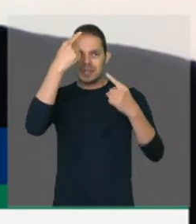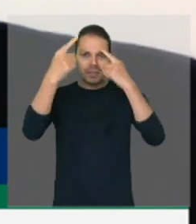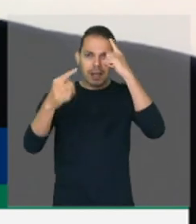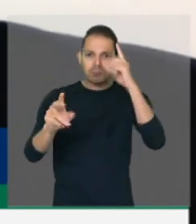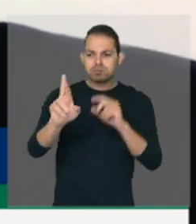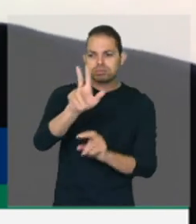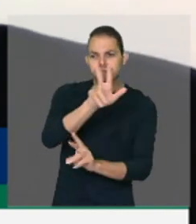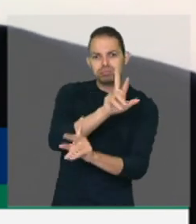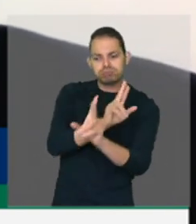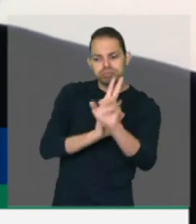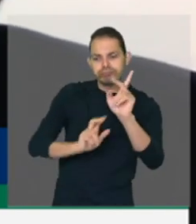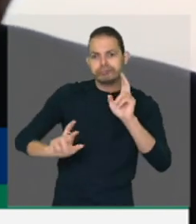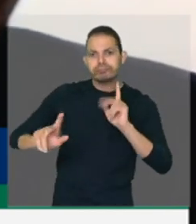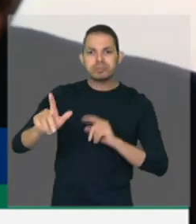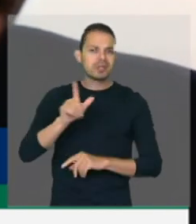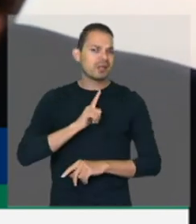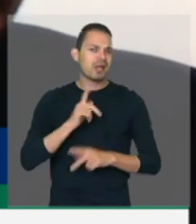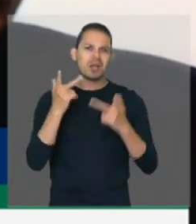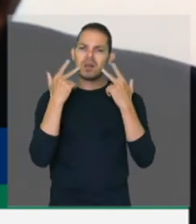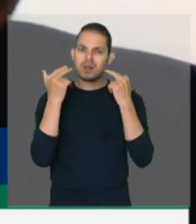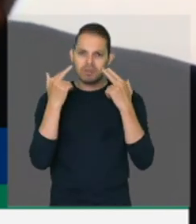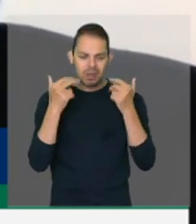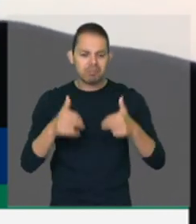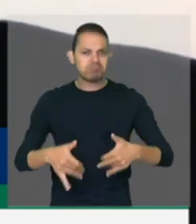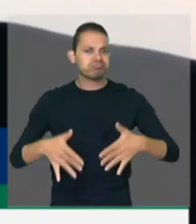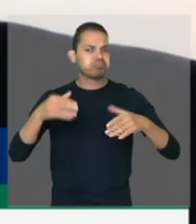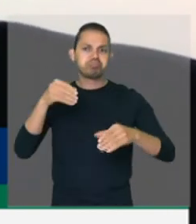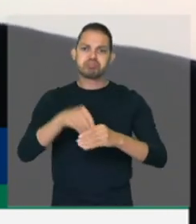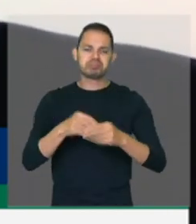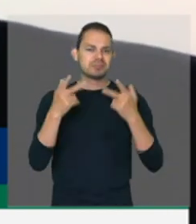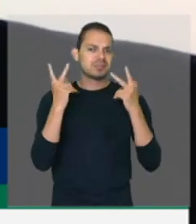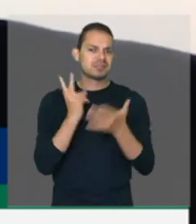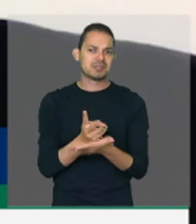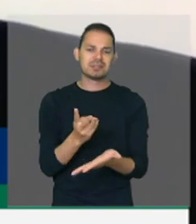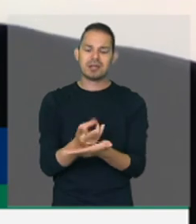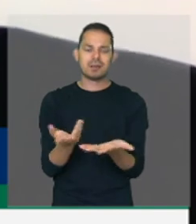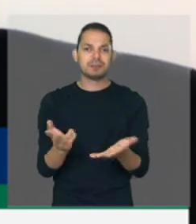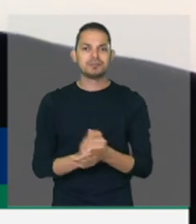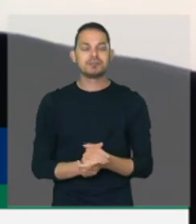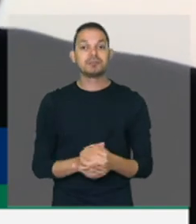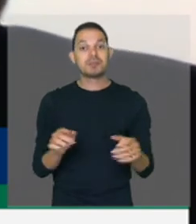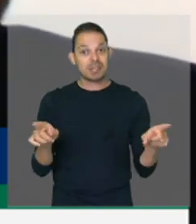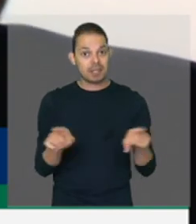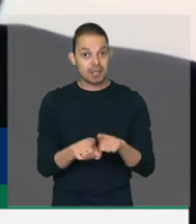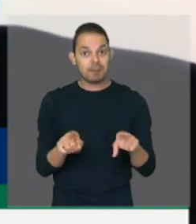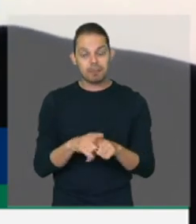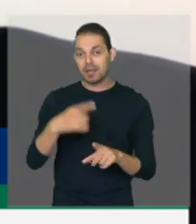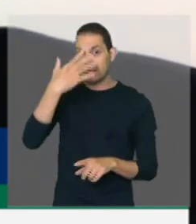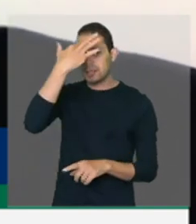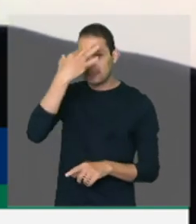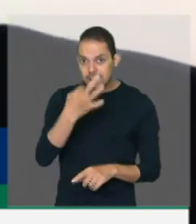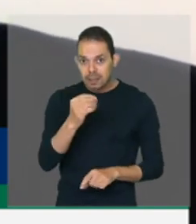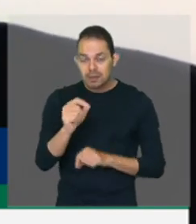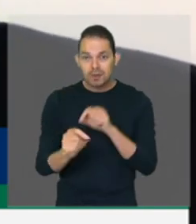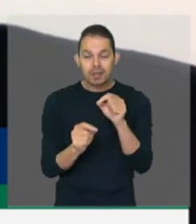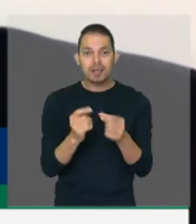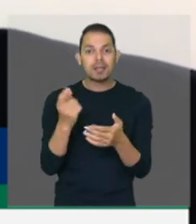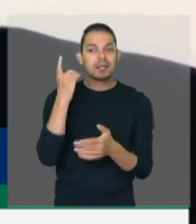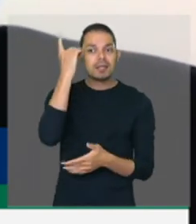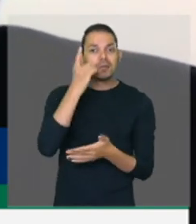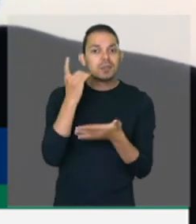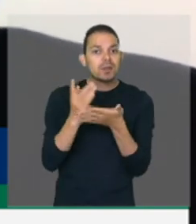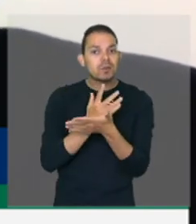aliás, é para isso que esse plenário serve. E, portanto, também é compreensível que muitos desses parlamentares tenham se